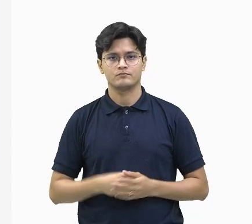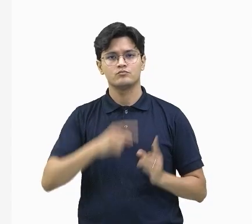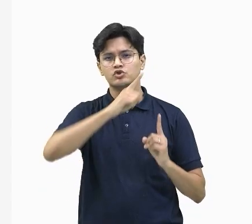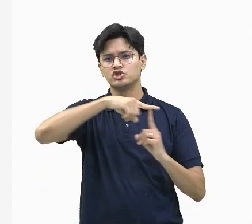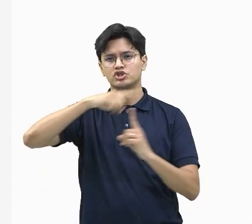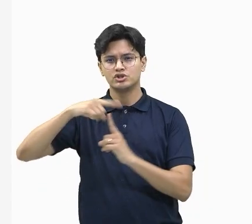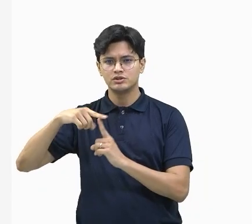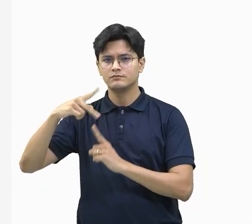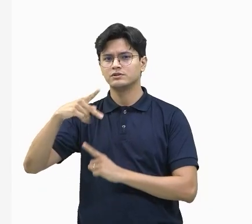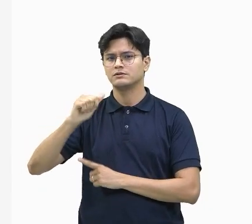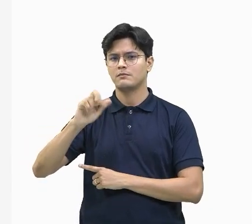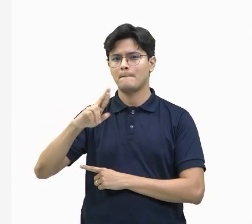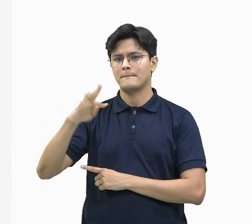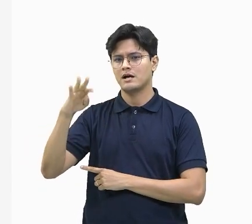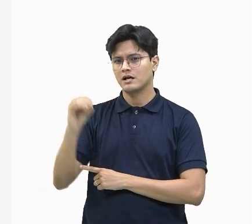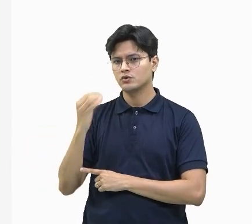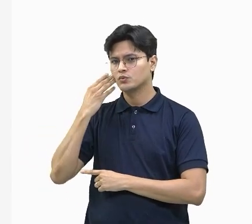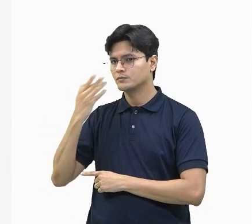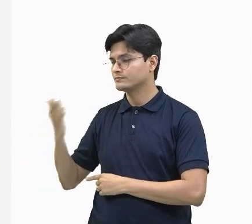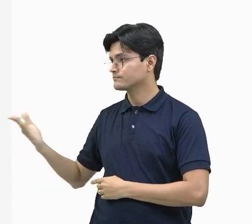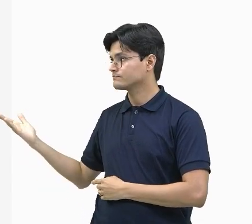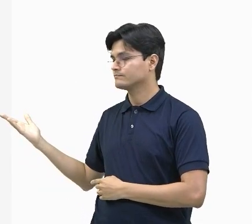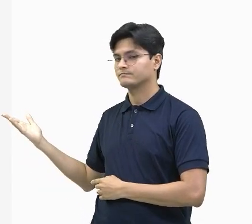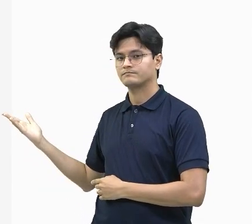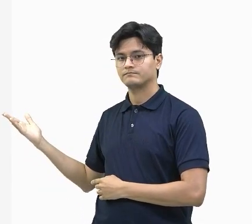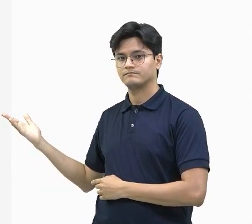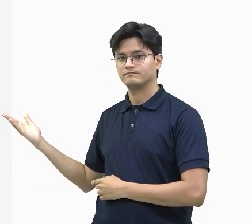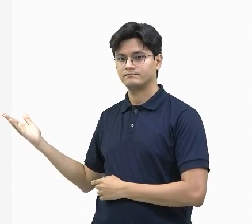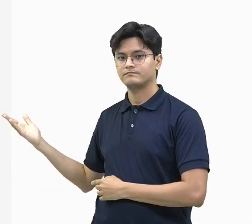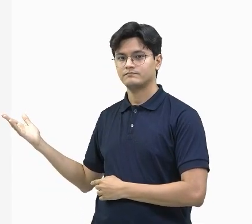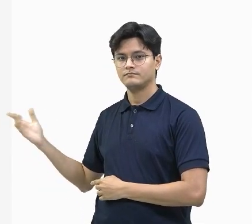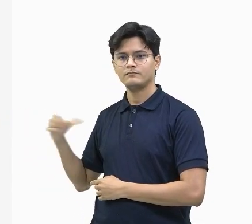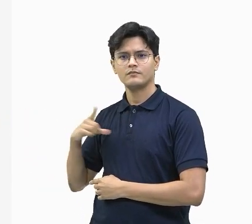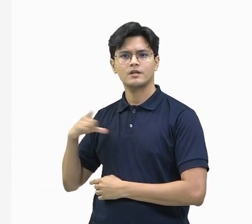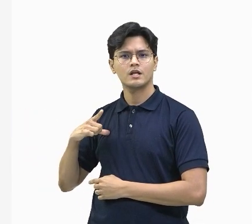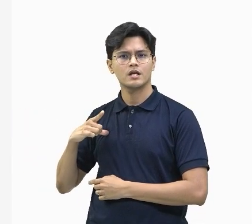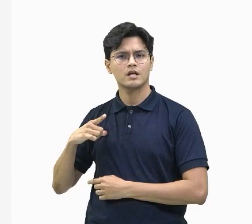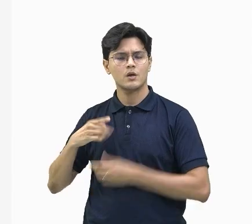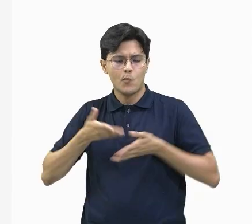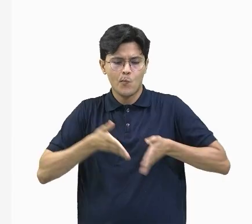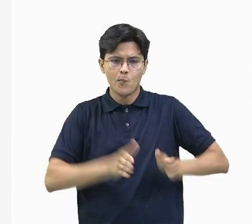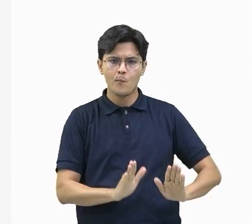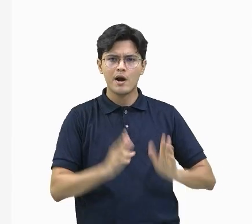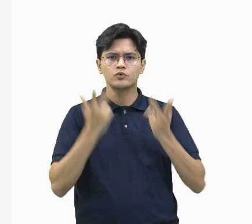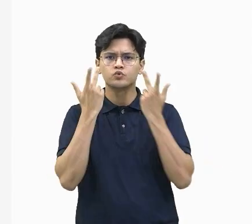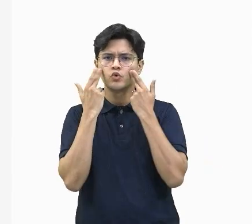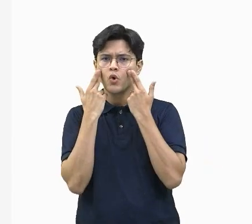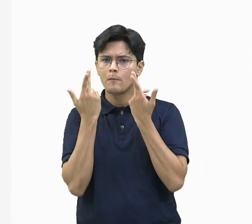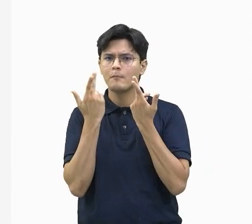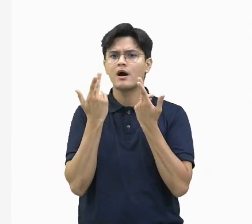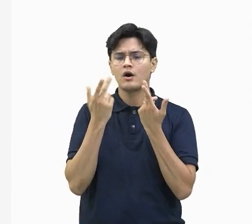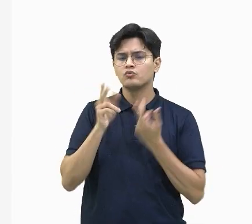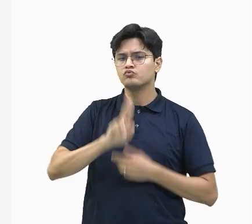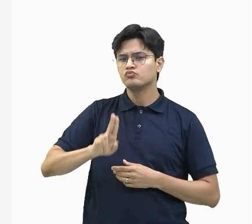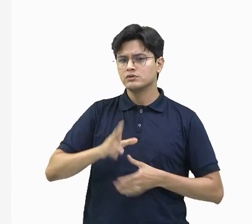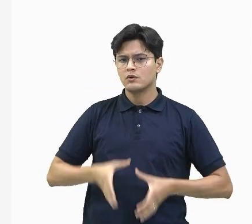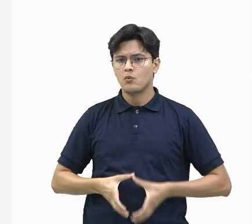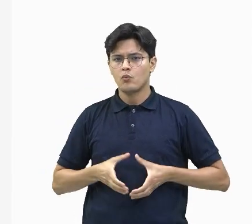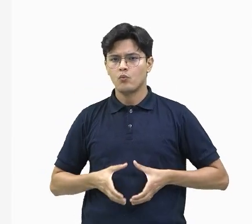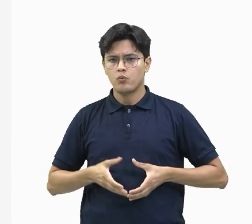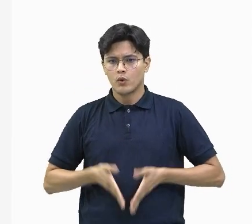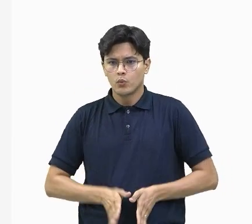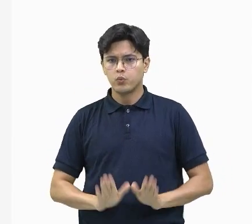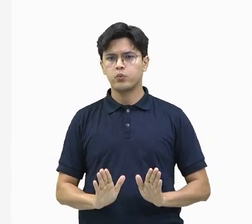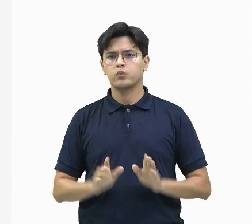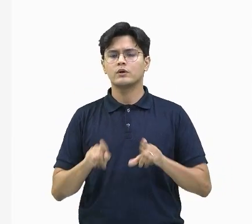aqui discriminados, então, nesse quadro, que é o parto normal, onde o bebê nasce através do canal vaginal, e nós temos o